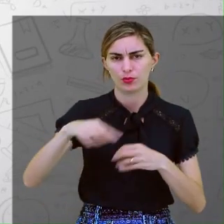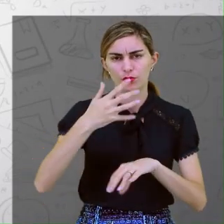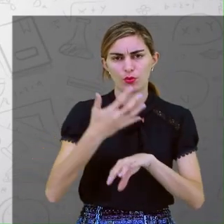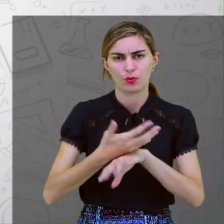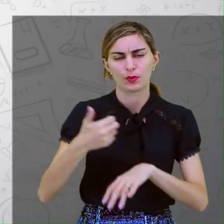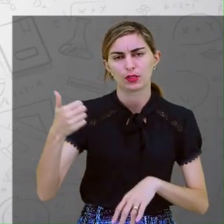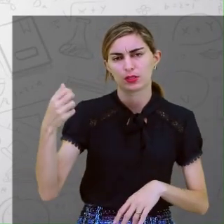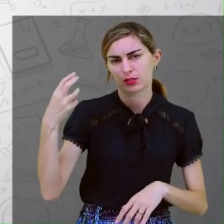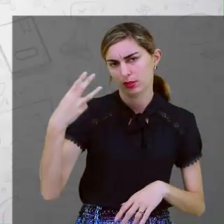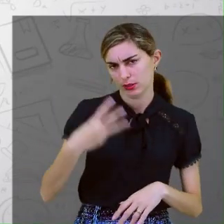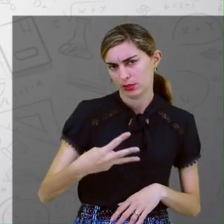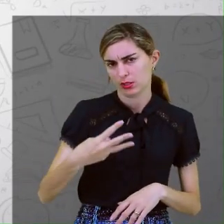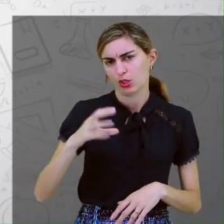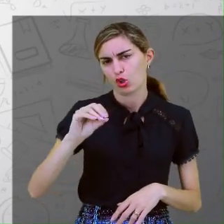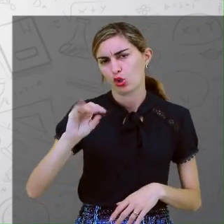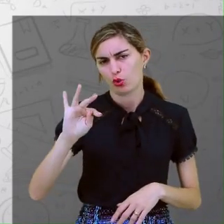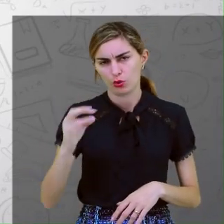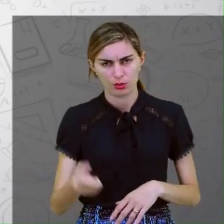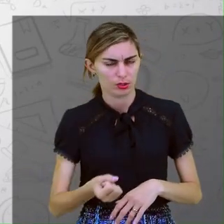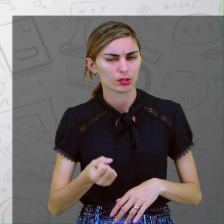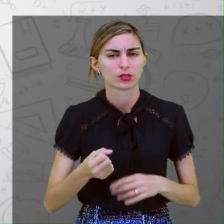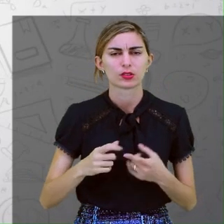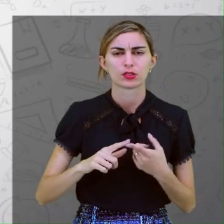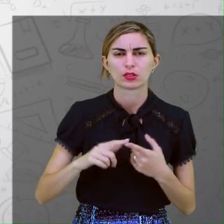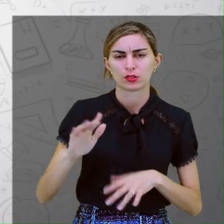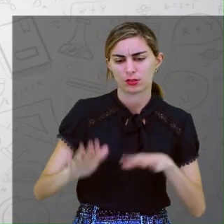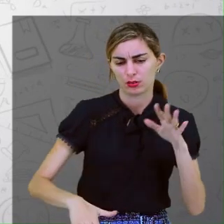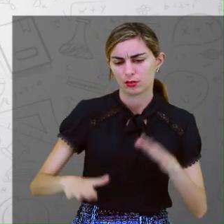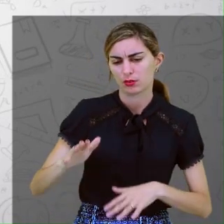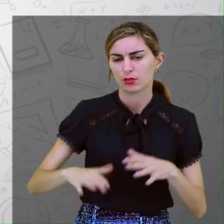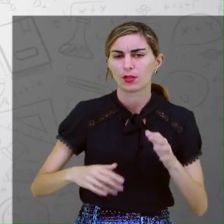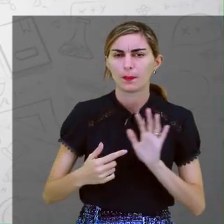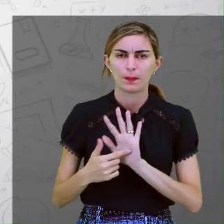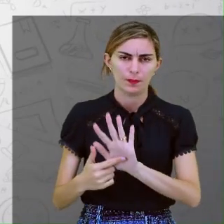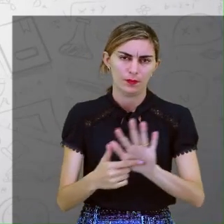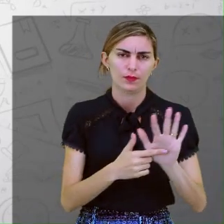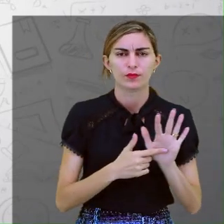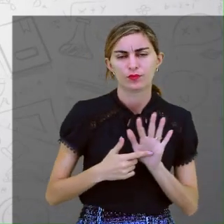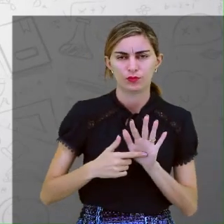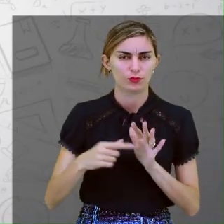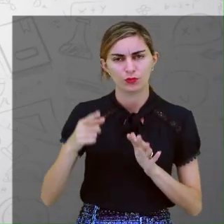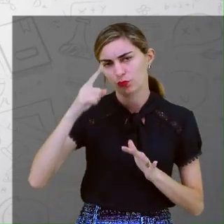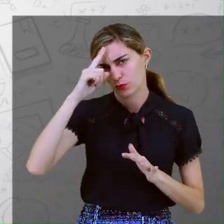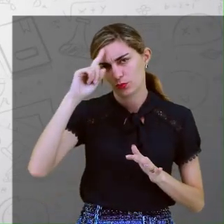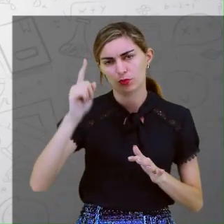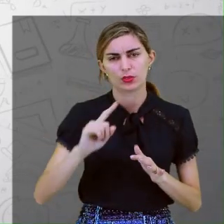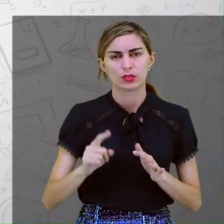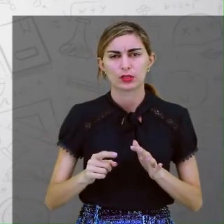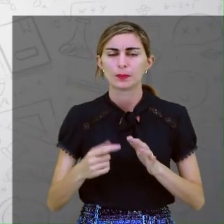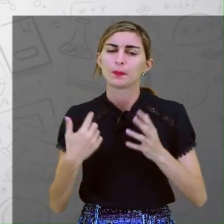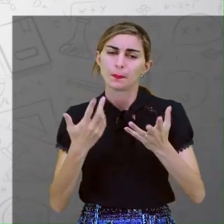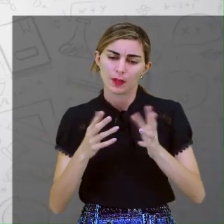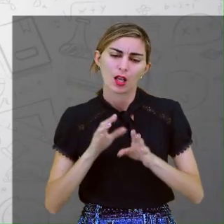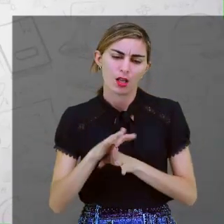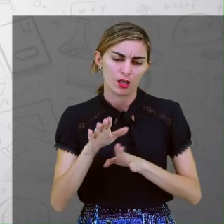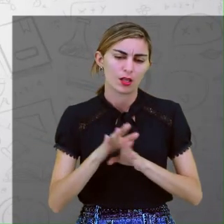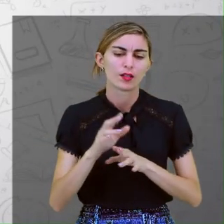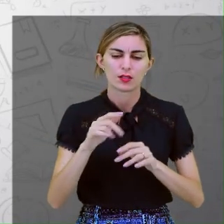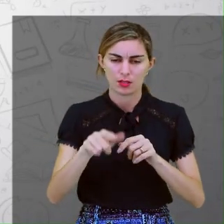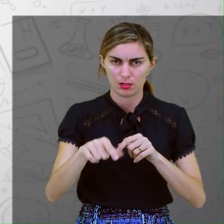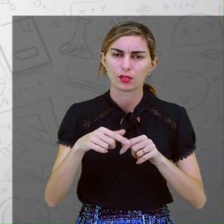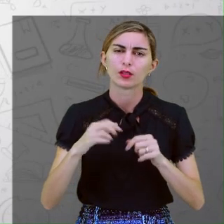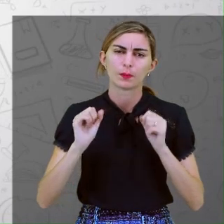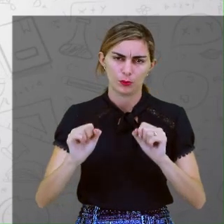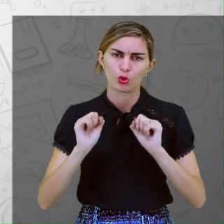competência 3, as cotas horizontais, em alguns momentos, elas podem aparecer, não são recomendadas, mas nesse caso aqui,